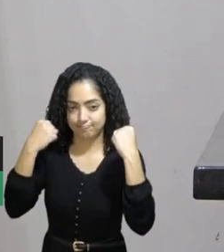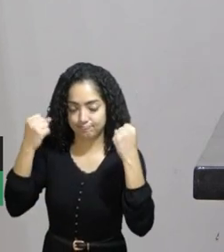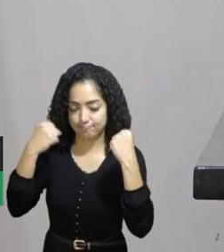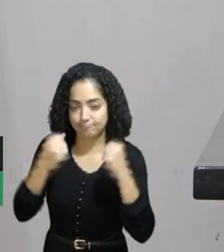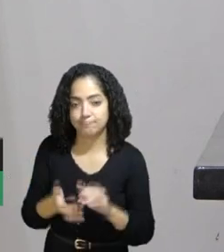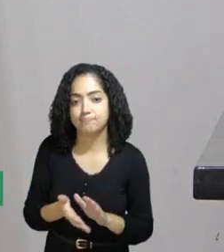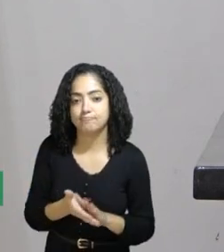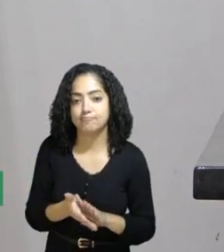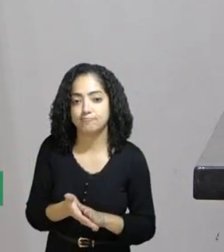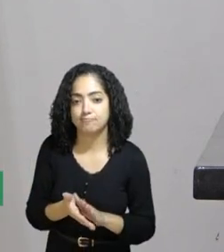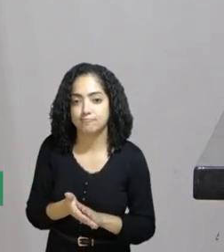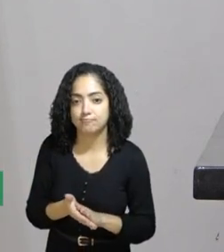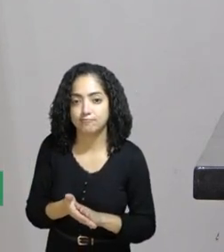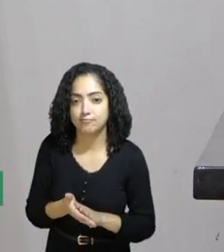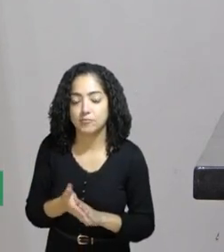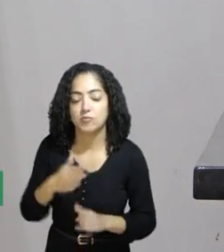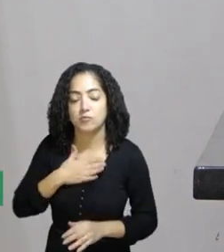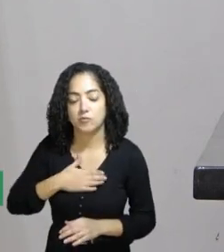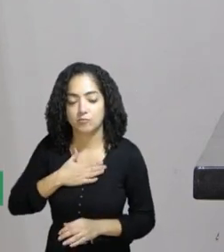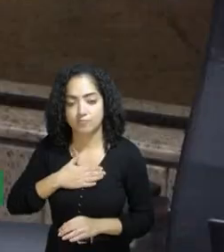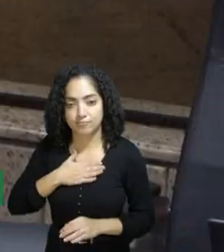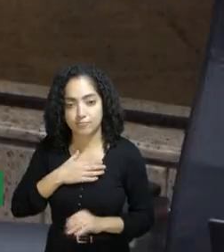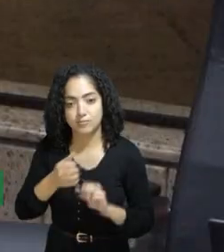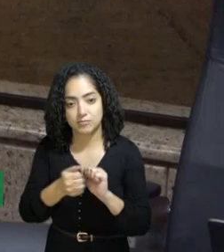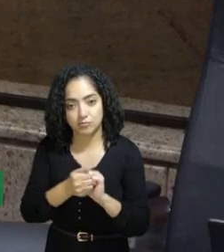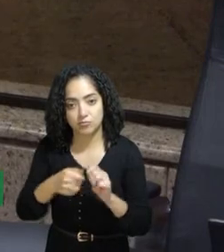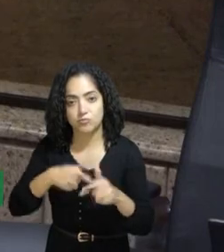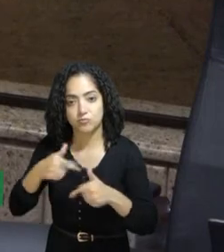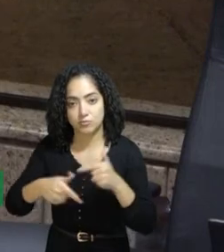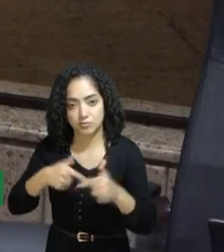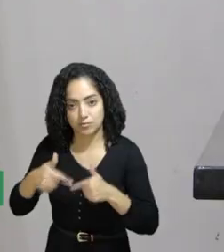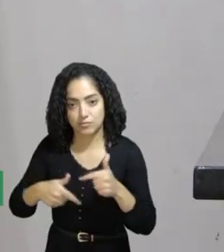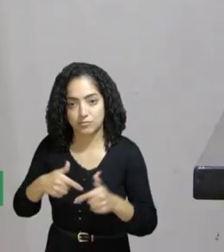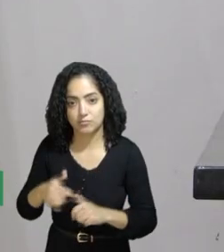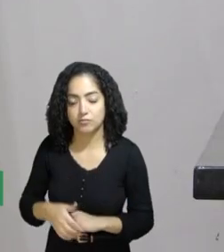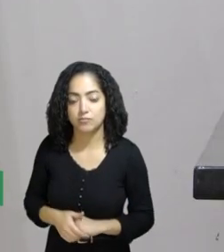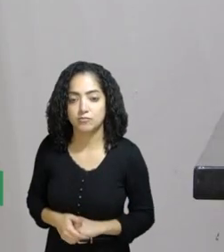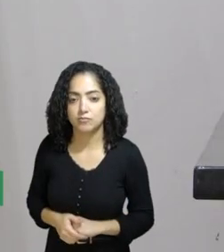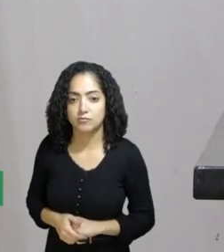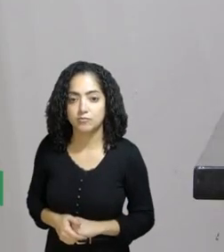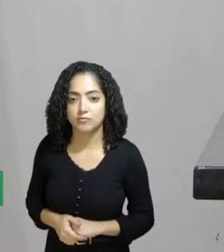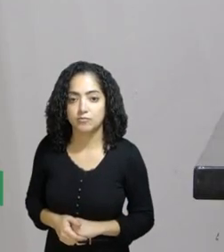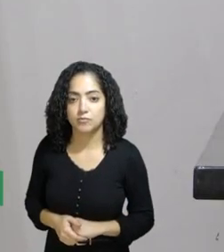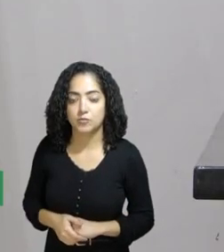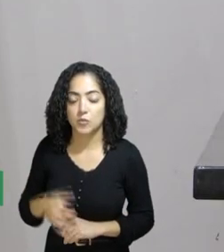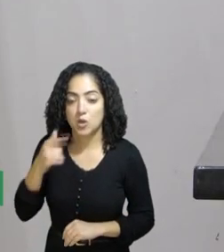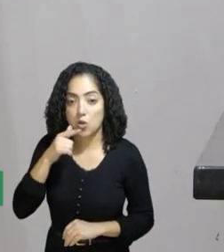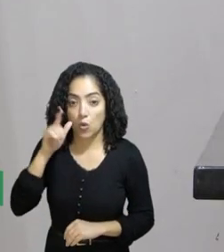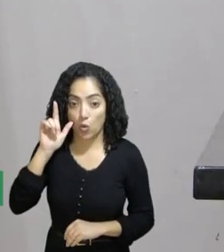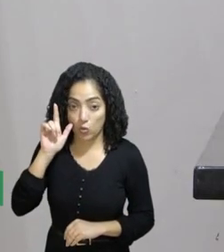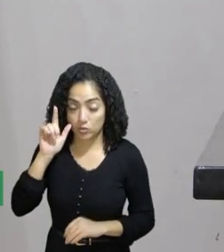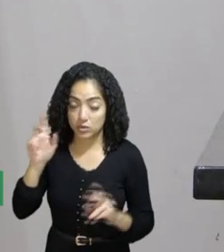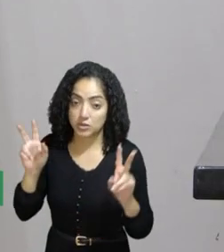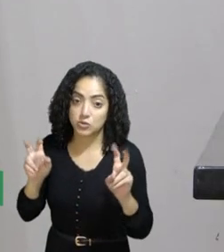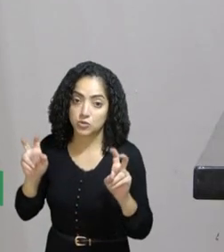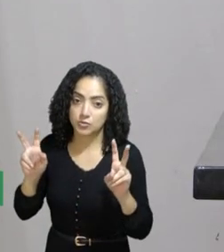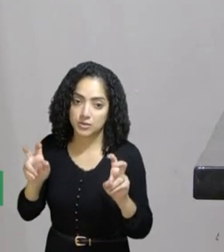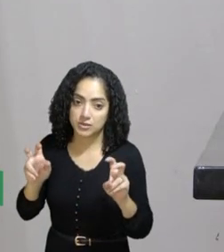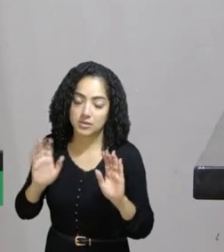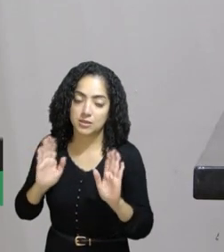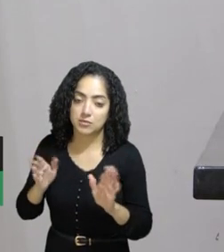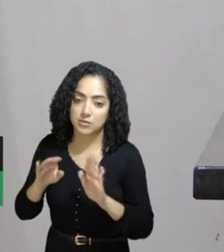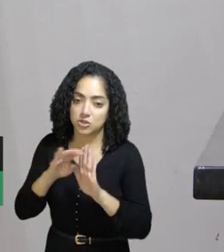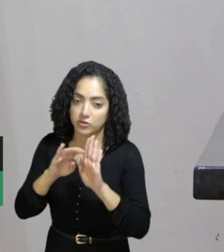Parabéns, e foi um prazer enorme estarmos juntos durante esse período. Ontem esse tema já foi pauta